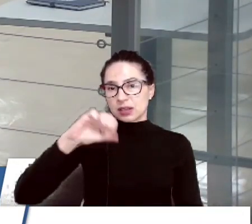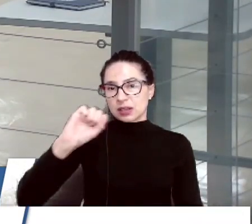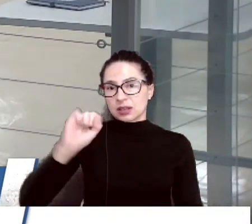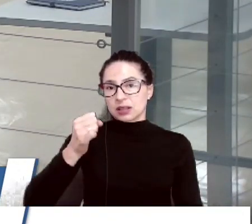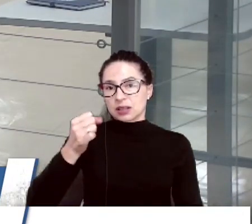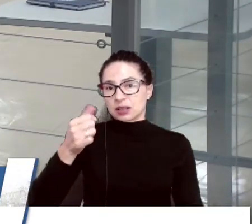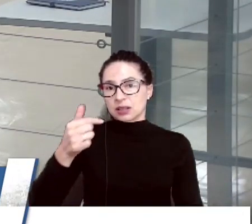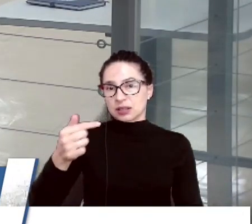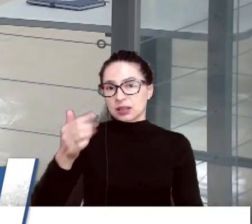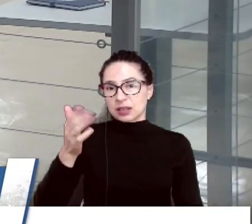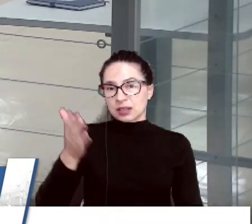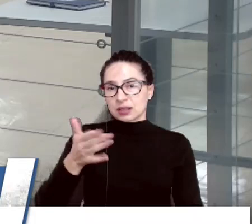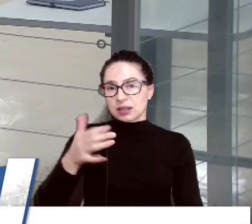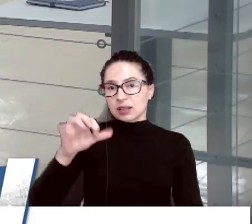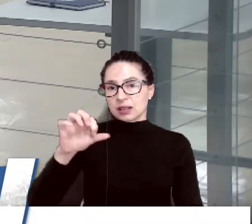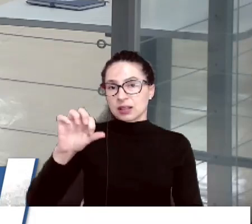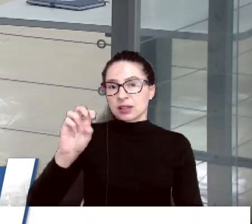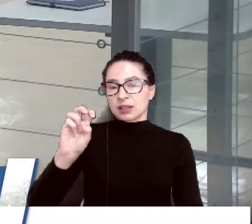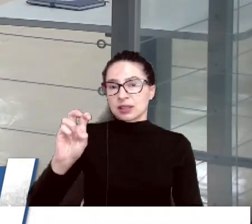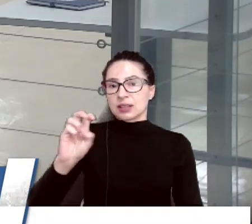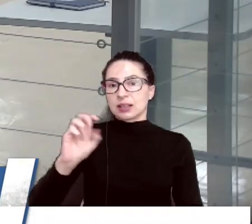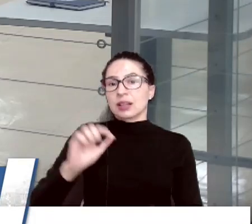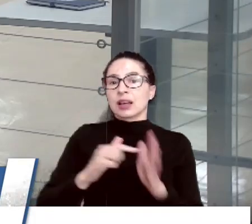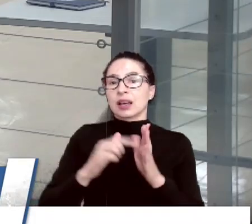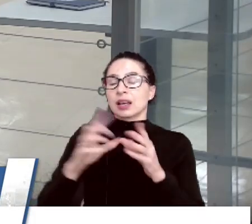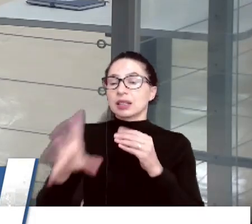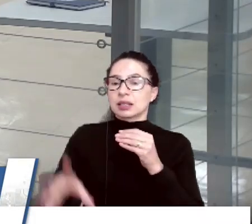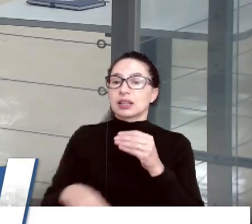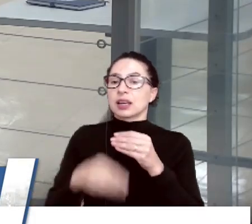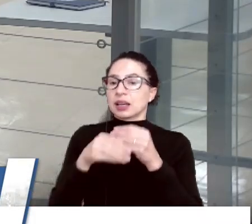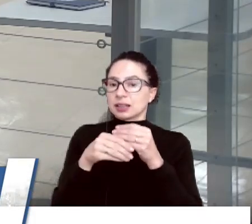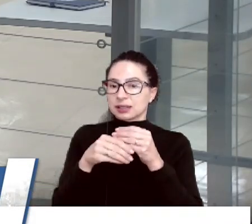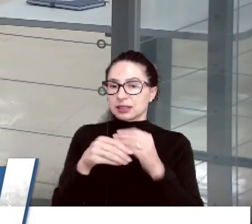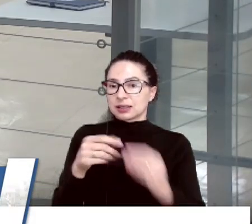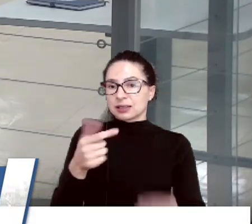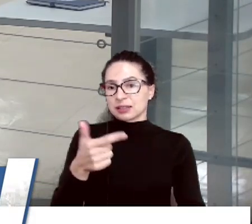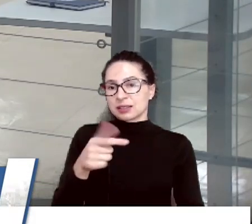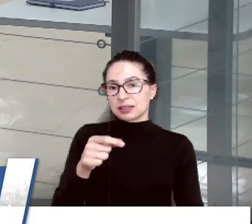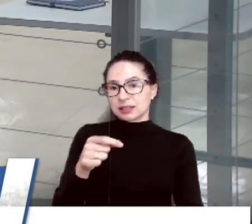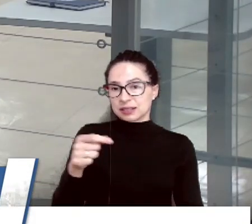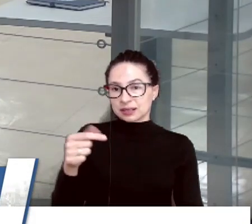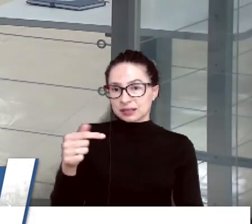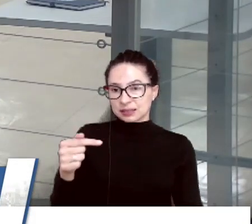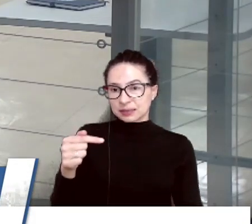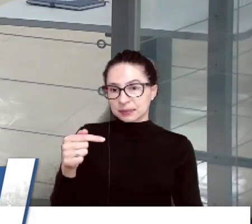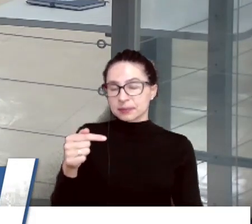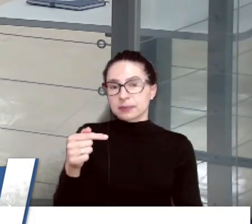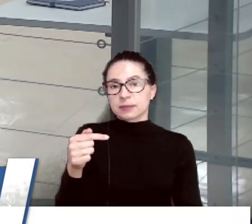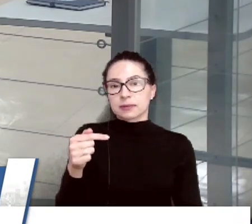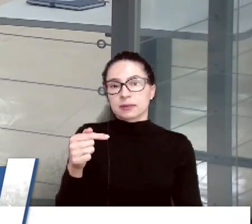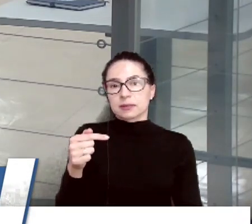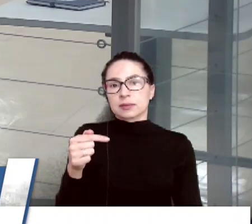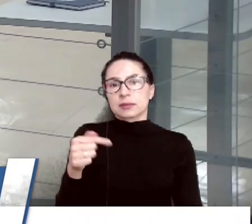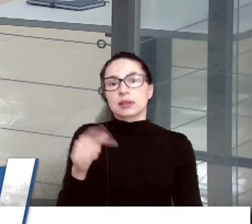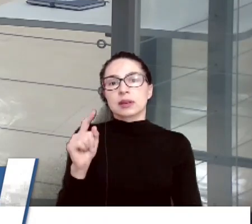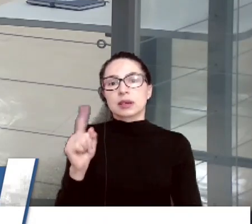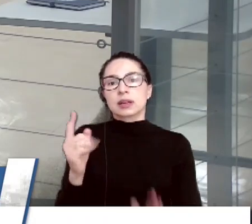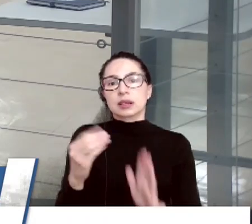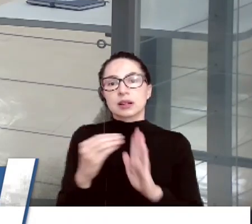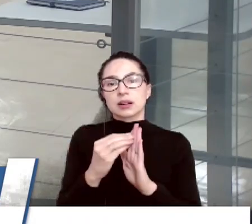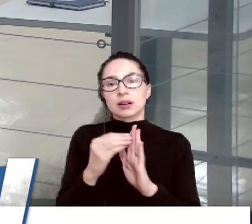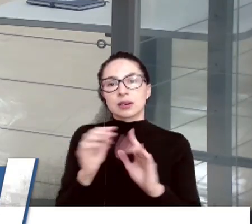8987 de 95, que foi adicionado em 2007, e que põe lá o